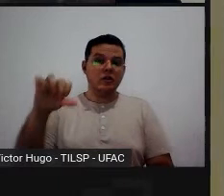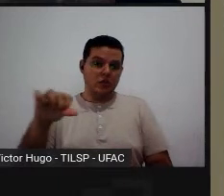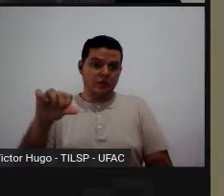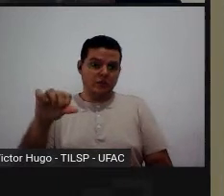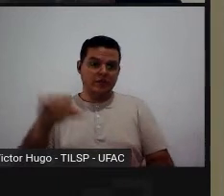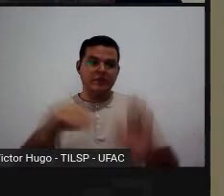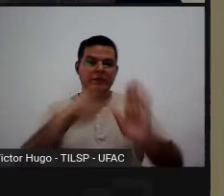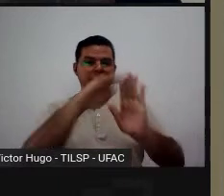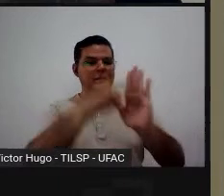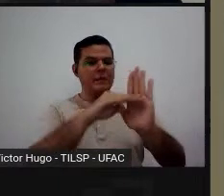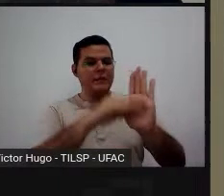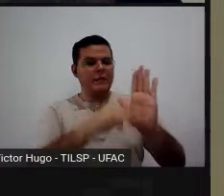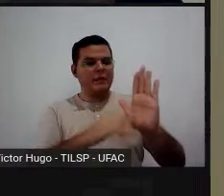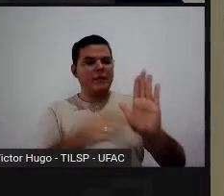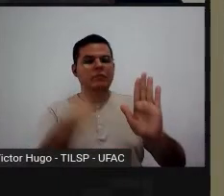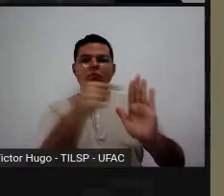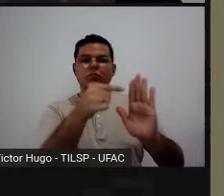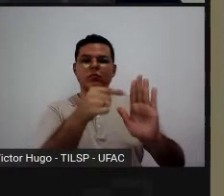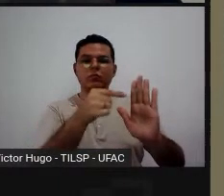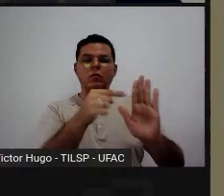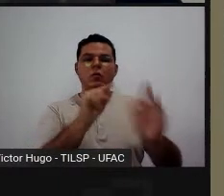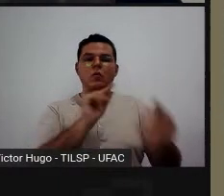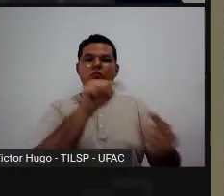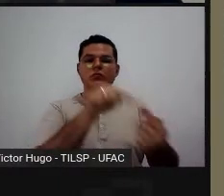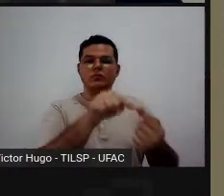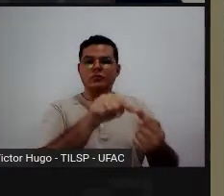O que que se objetiva, então,